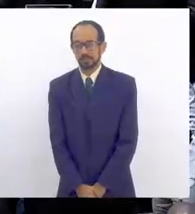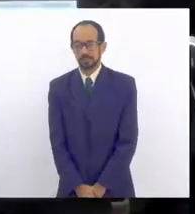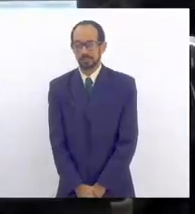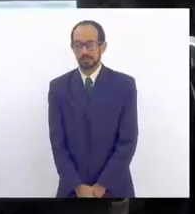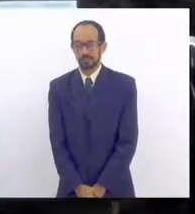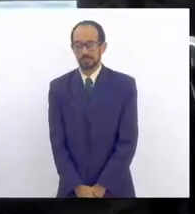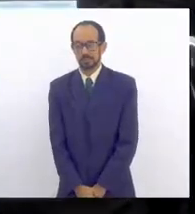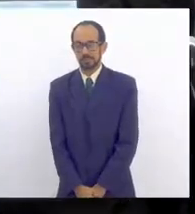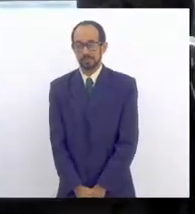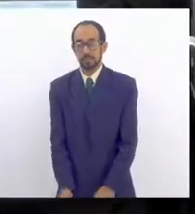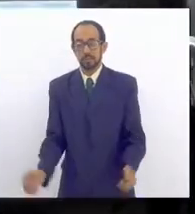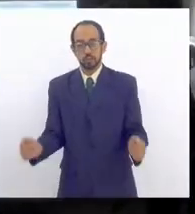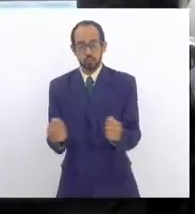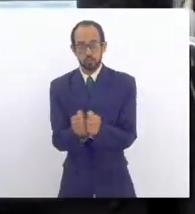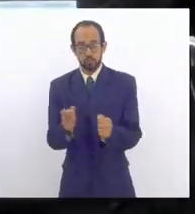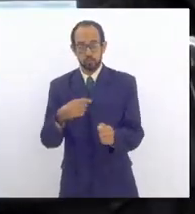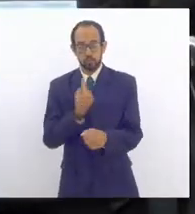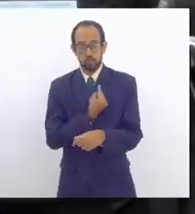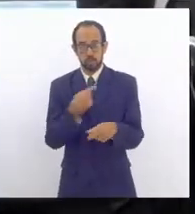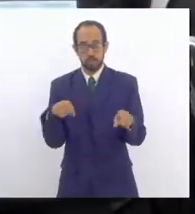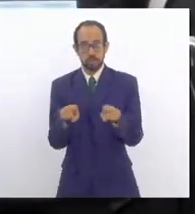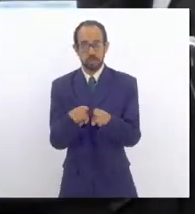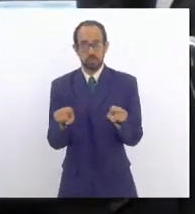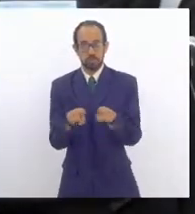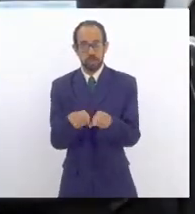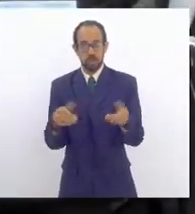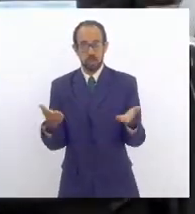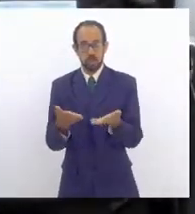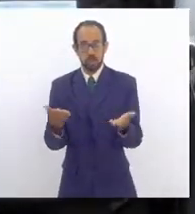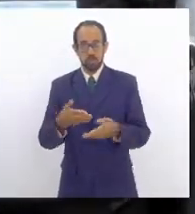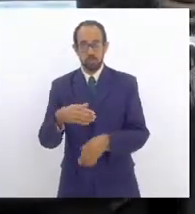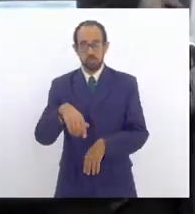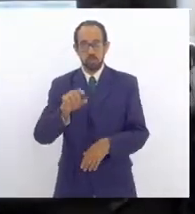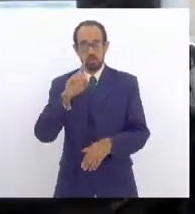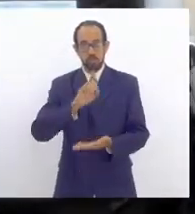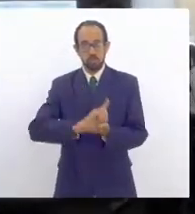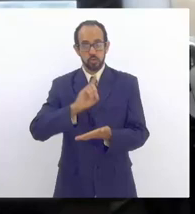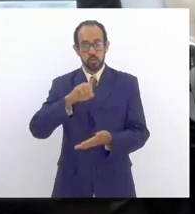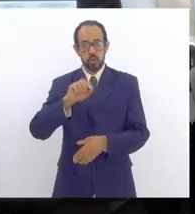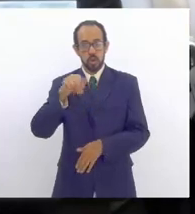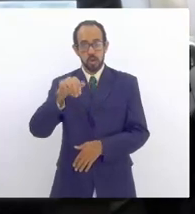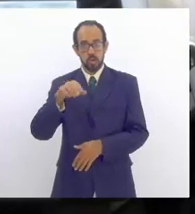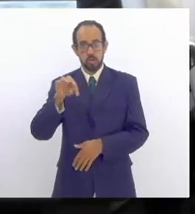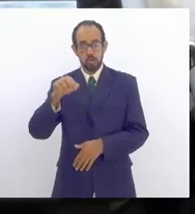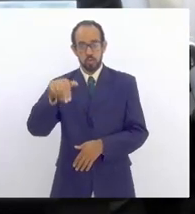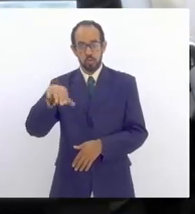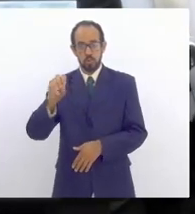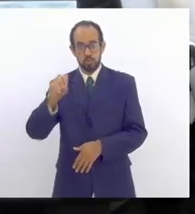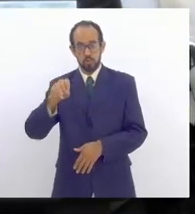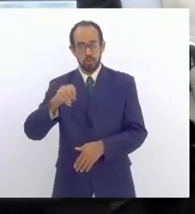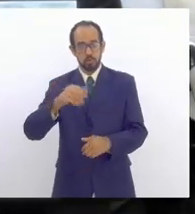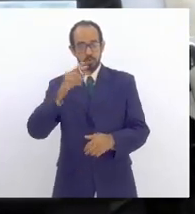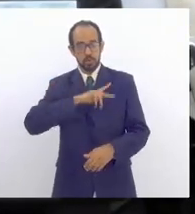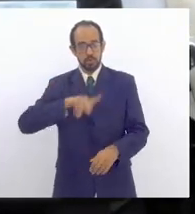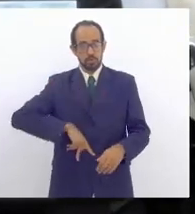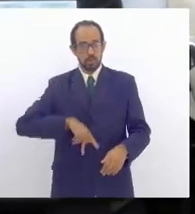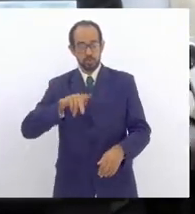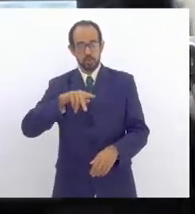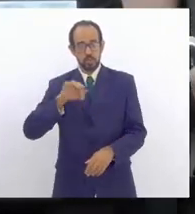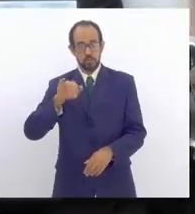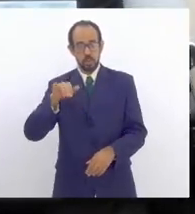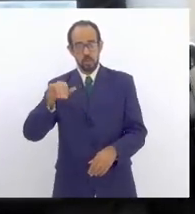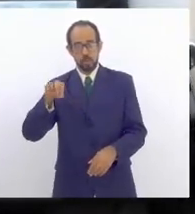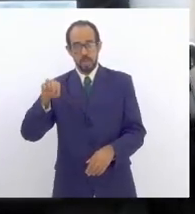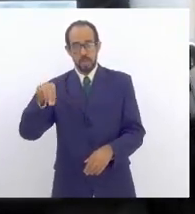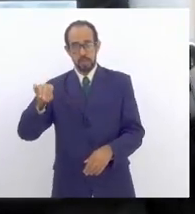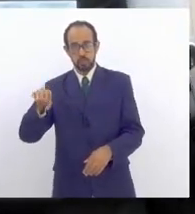Estão conosco também, essa manhã, doutor Antônio Queiroz, presidente da FEComércio, doutor Luiz Caetano,